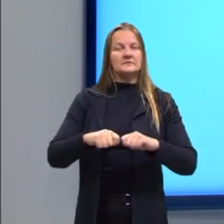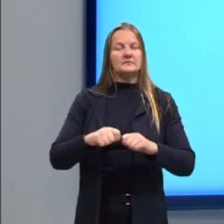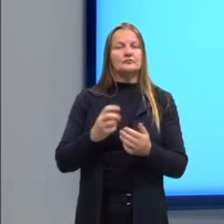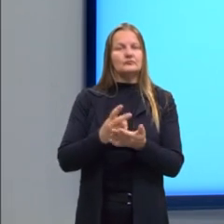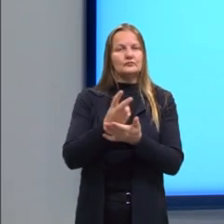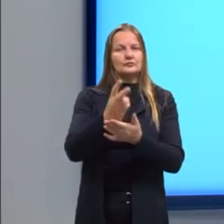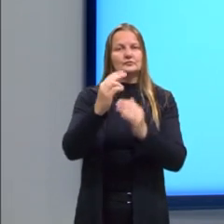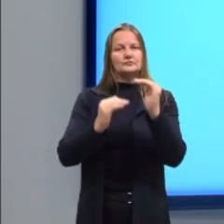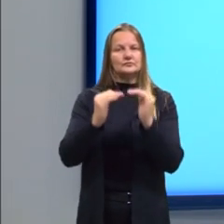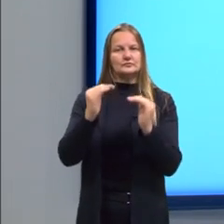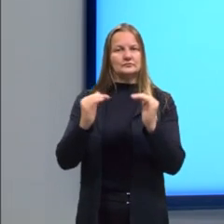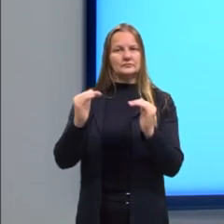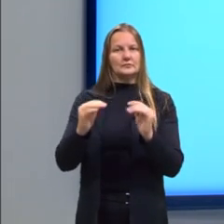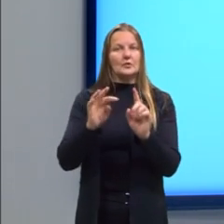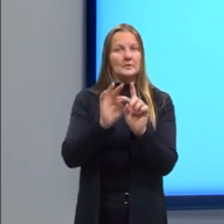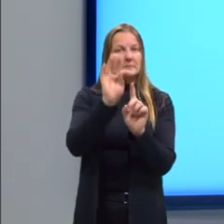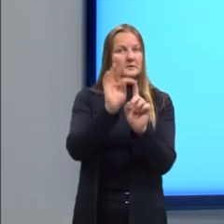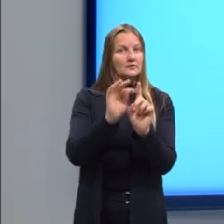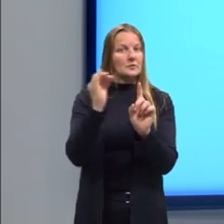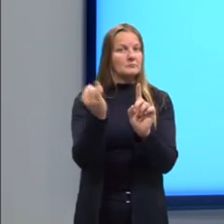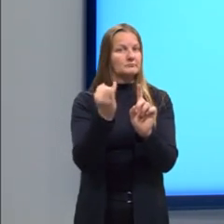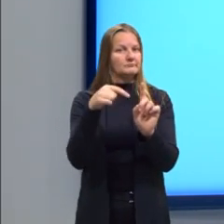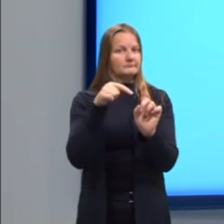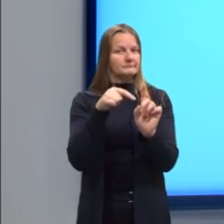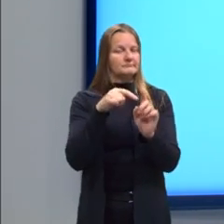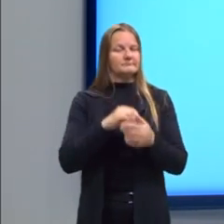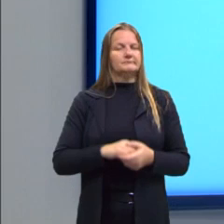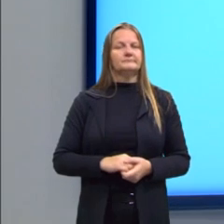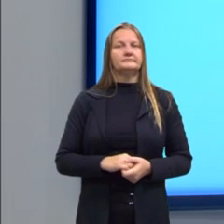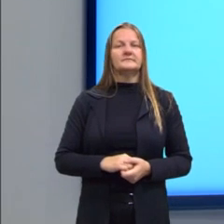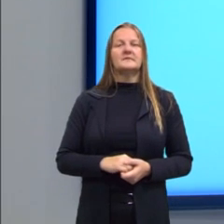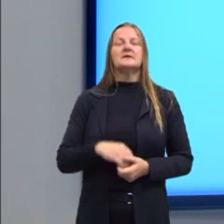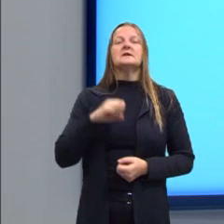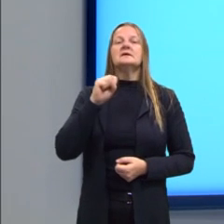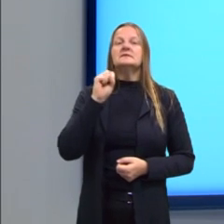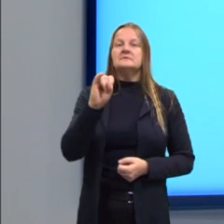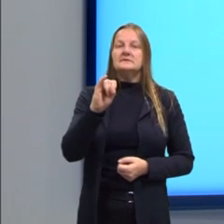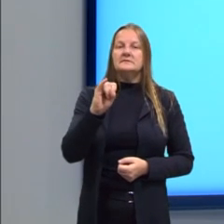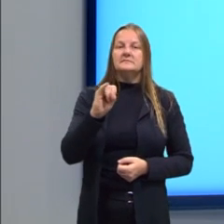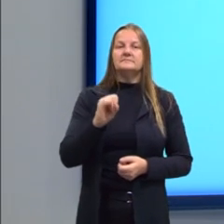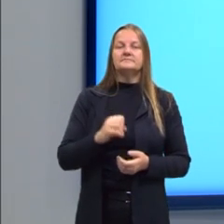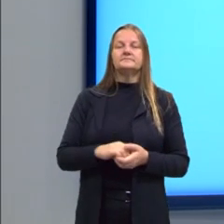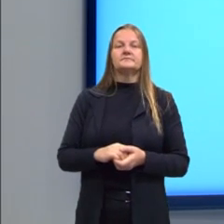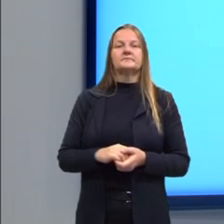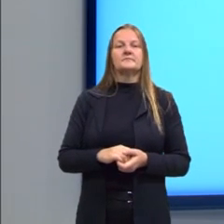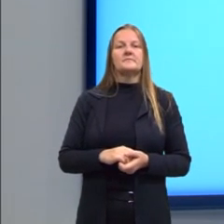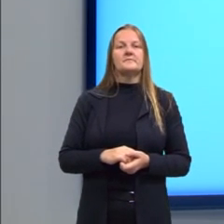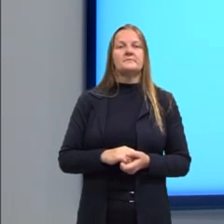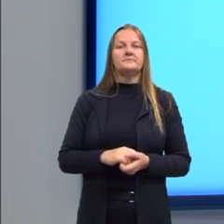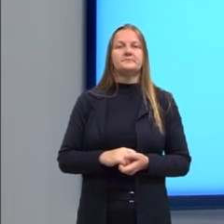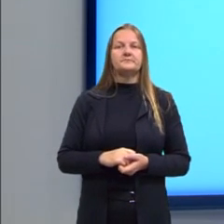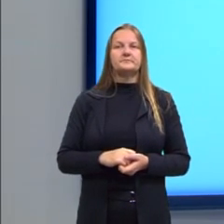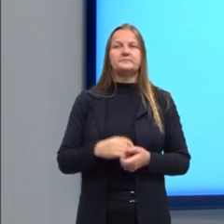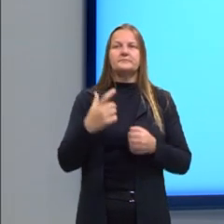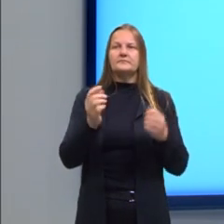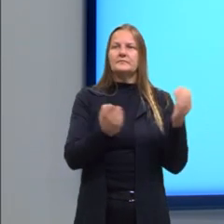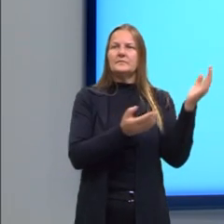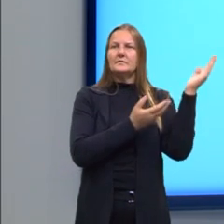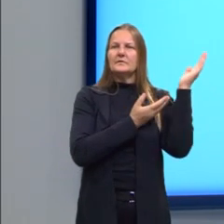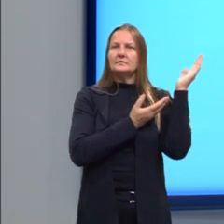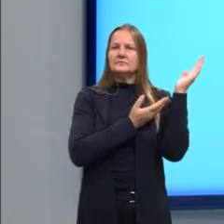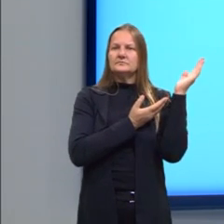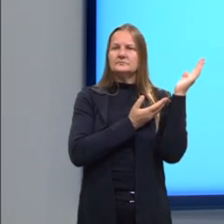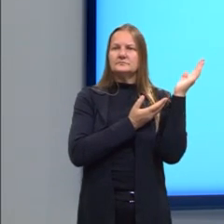da constante de equilíbrio então considerando uma reação genérica e a mesma que nós tínhamos visto antes só que agora